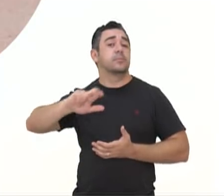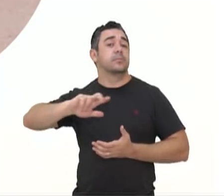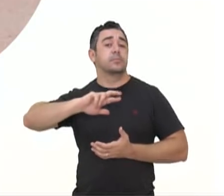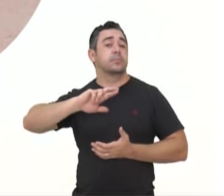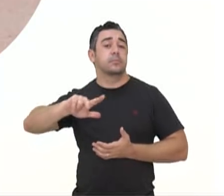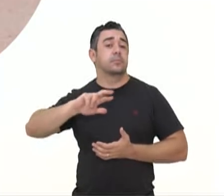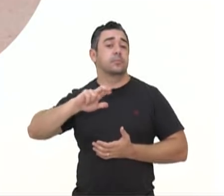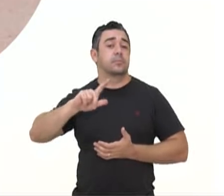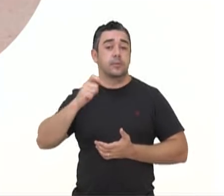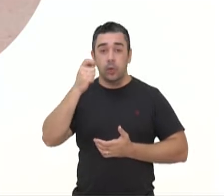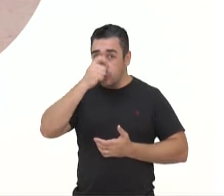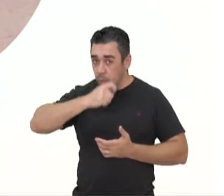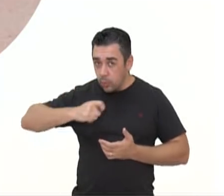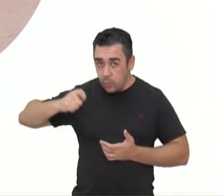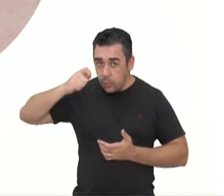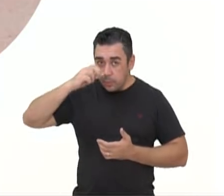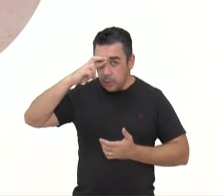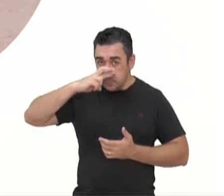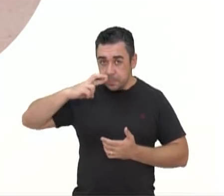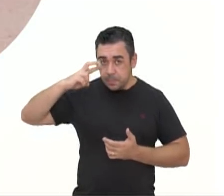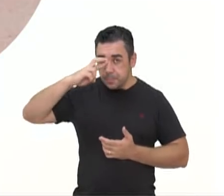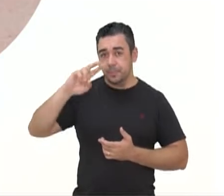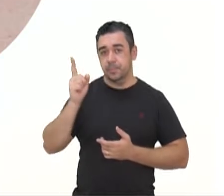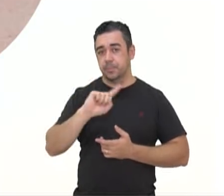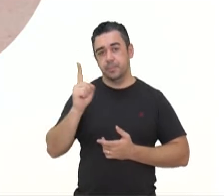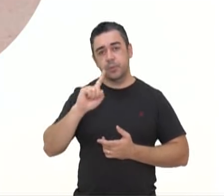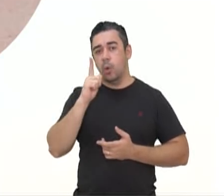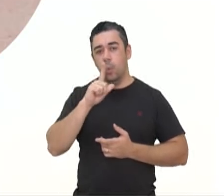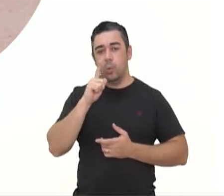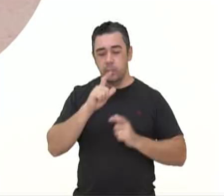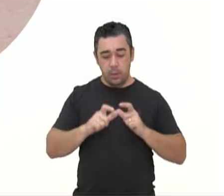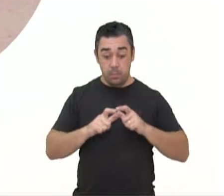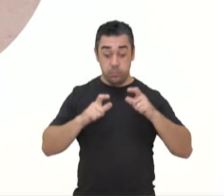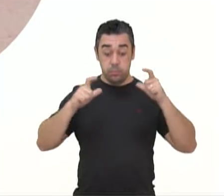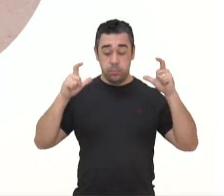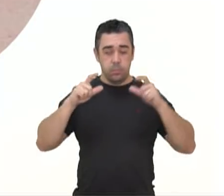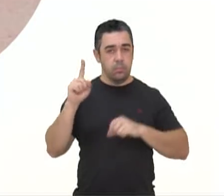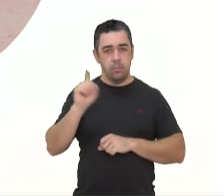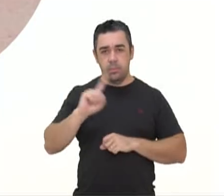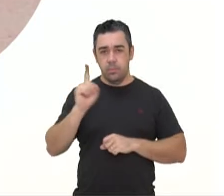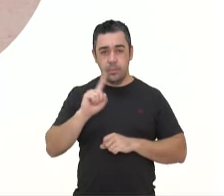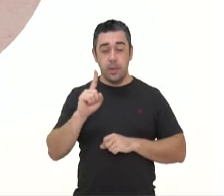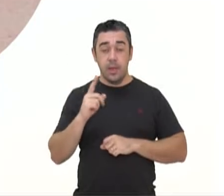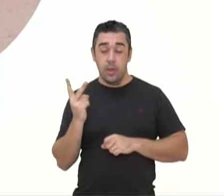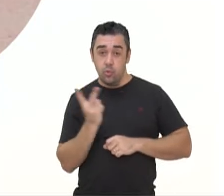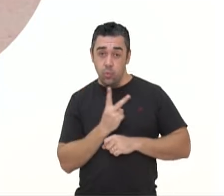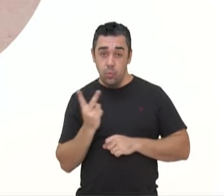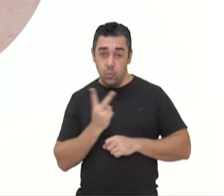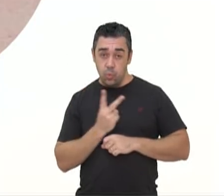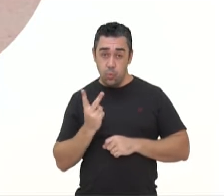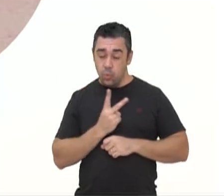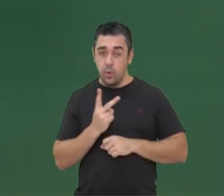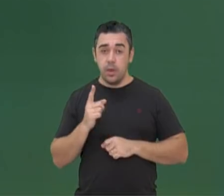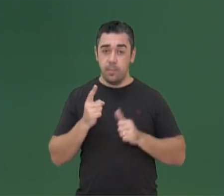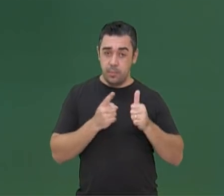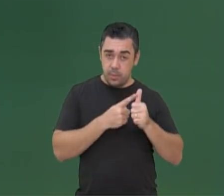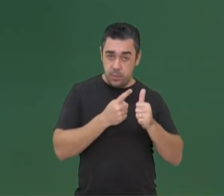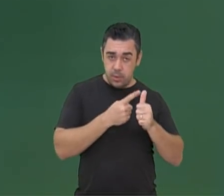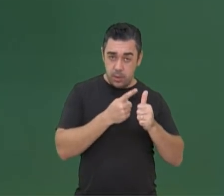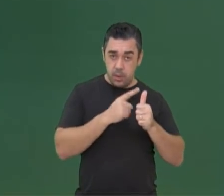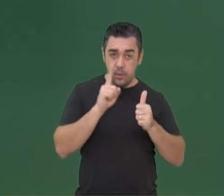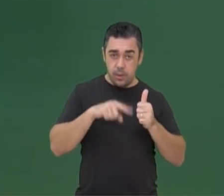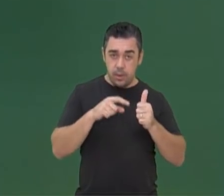feitas através de uma lupa. A lupa não consegue, não tem esse poder de ampliação. Essas duas imagens, a primeira de